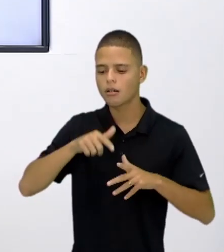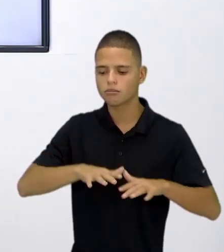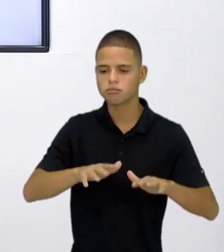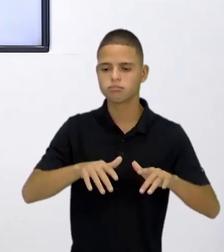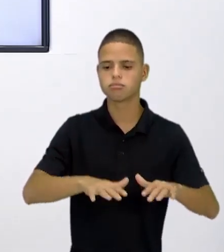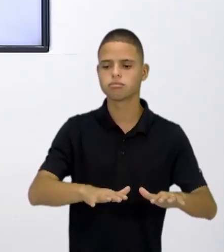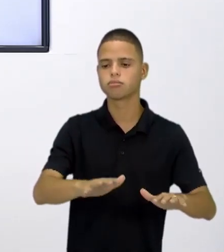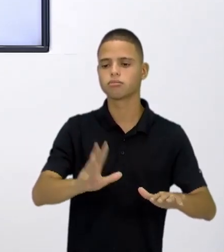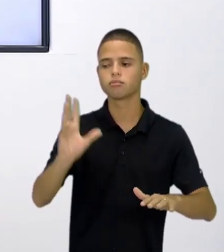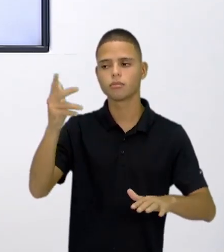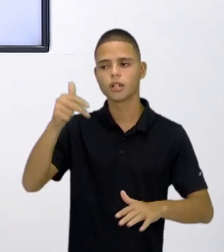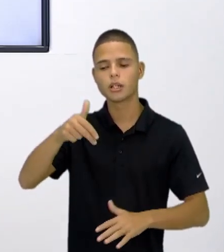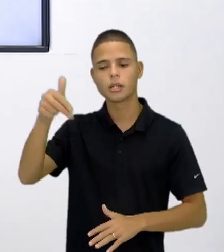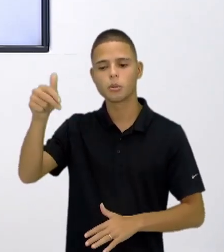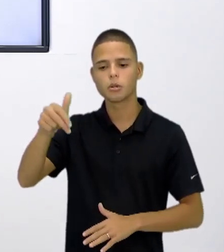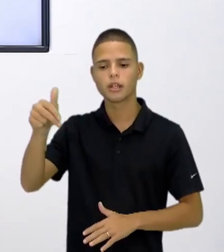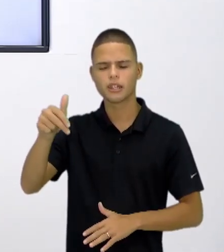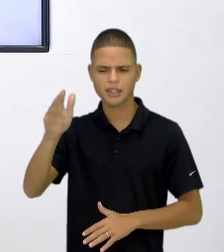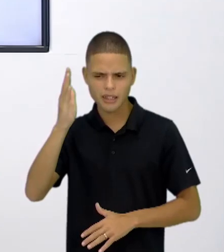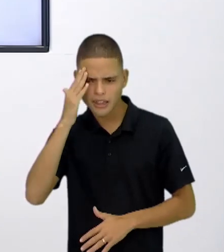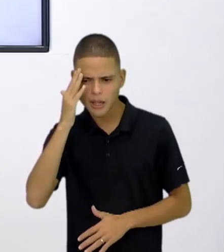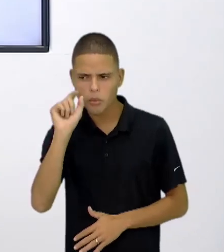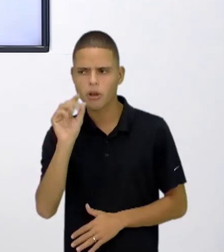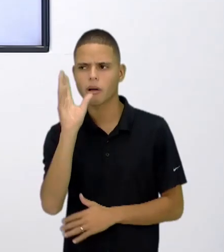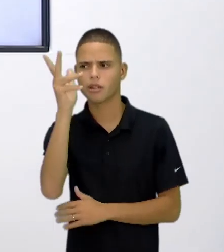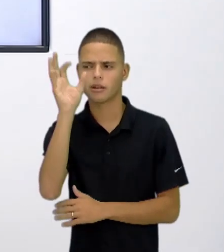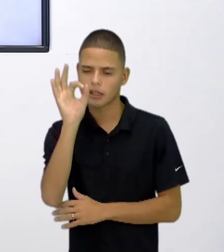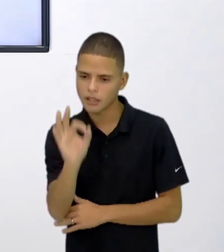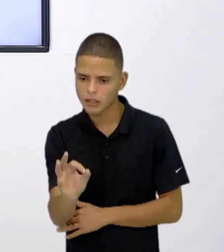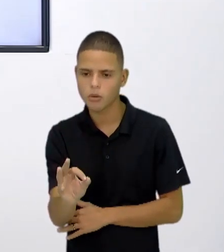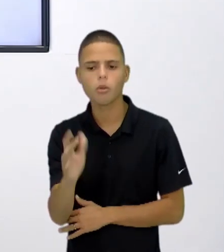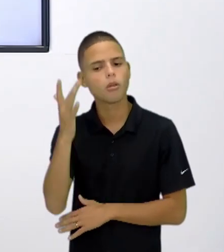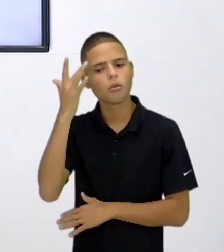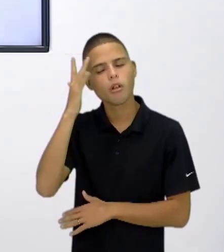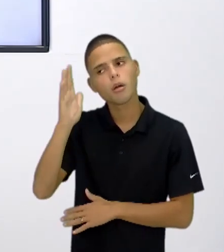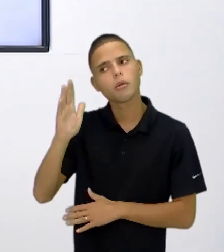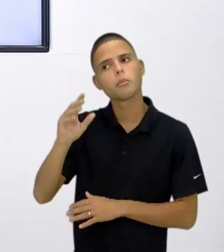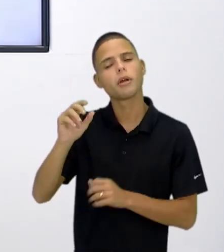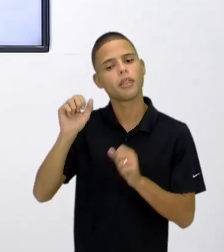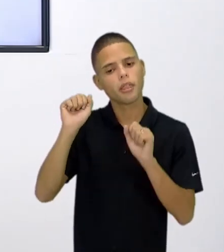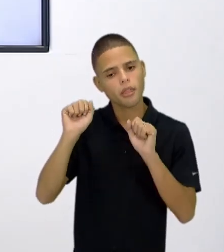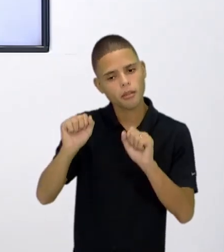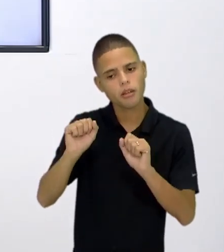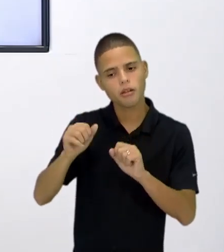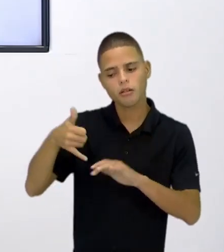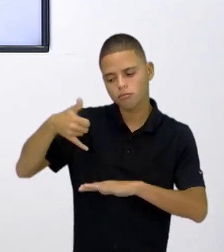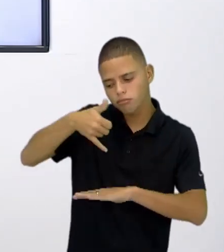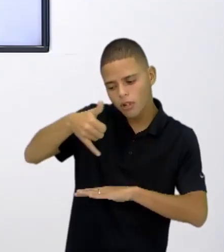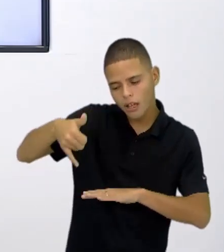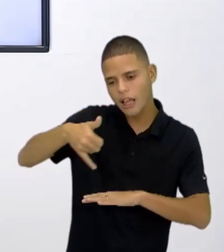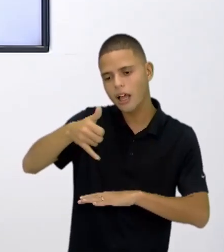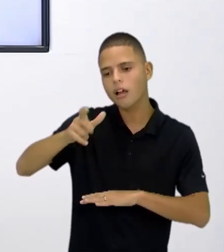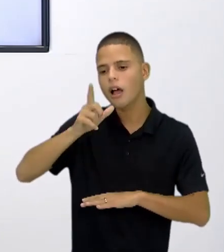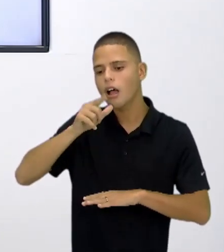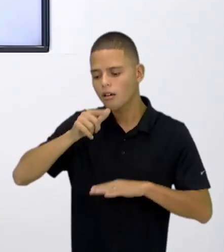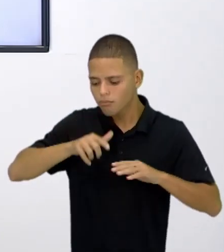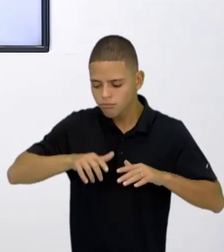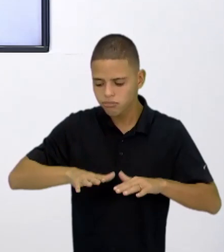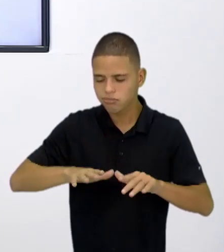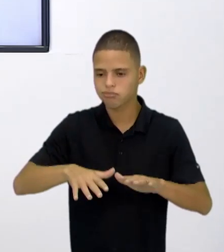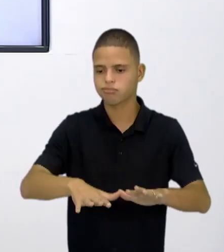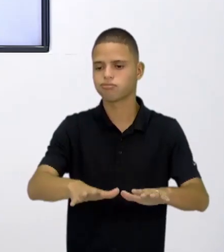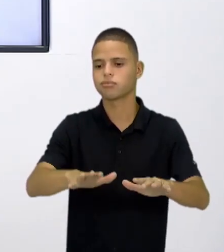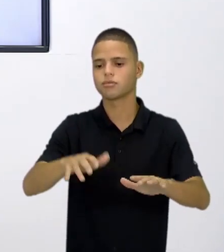que realmente aconteceu, mas você sabe algo relacionado ao vazamento, né, de óleo naquela região. Tá? Então, nós temos